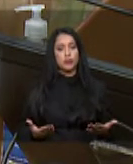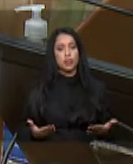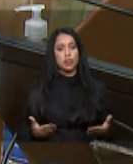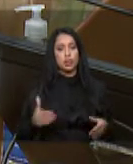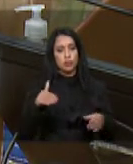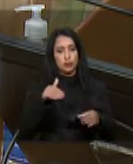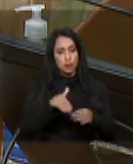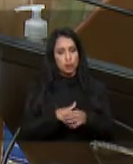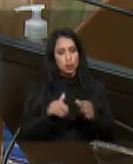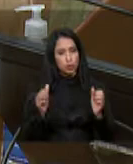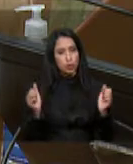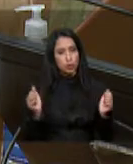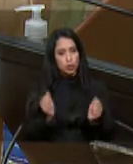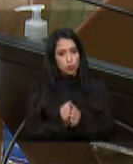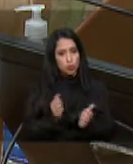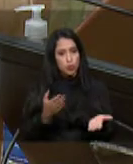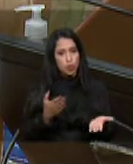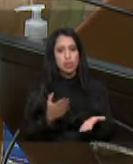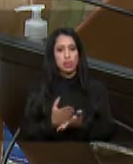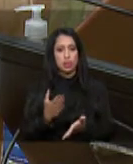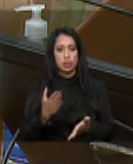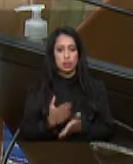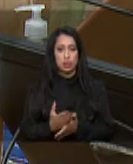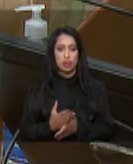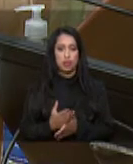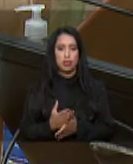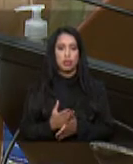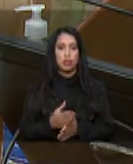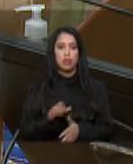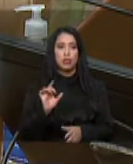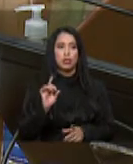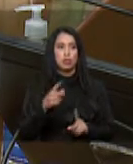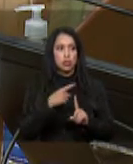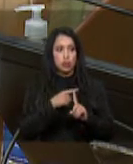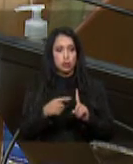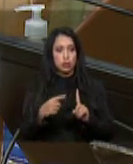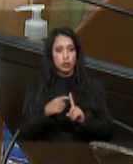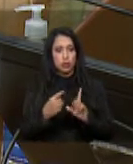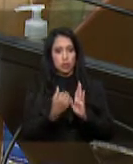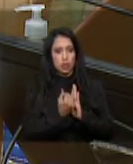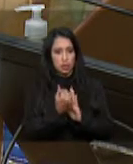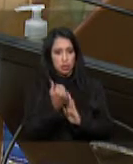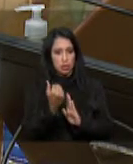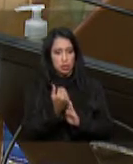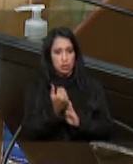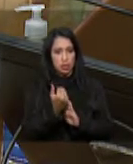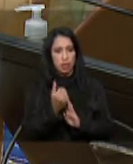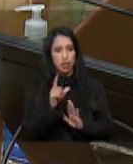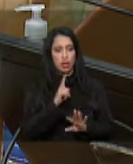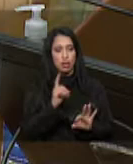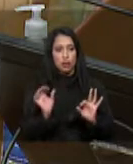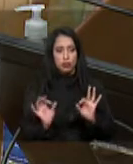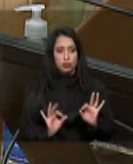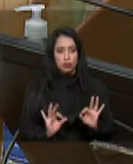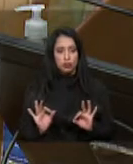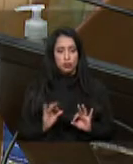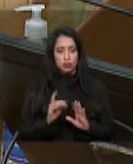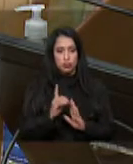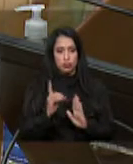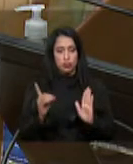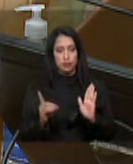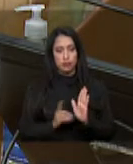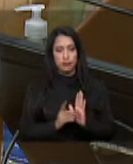julgar procedente, como eu julgo, restringindo no item inicial, portanto, por mim formulado, ao